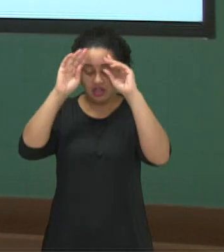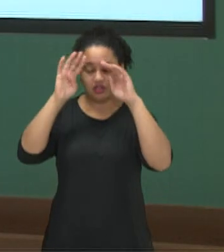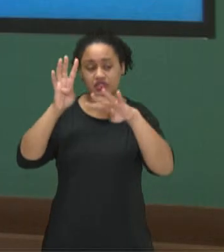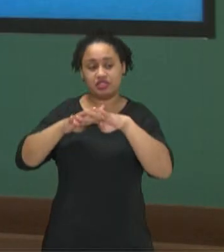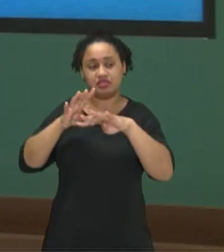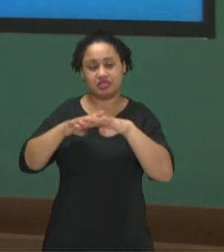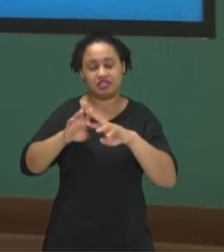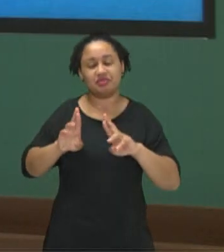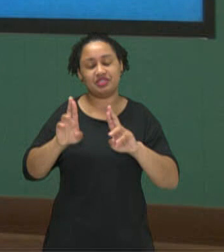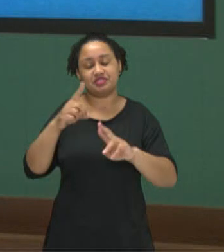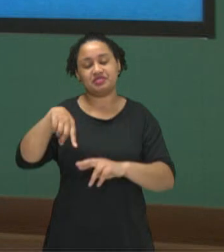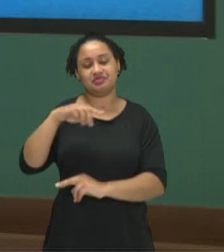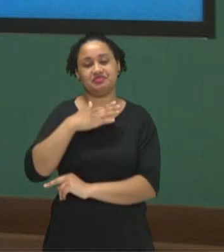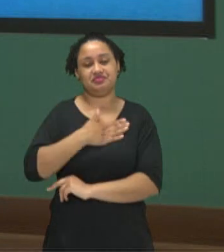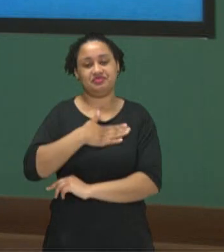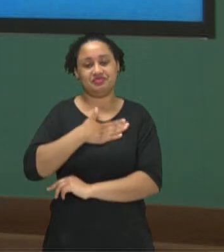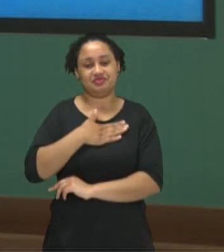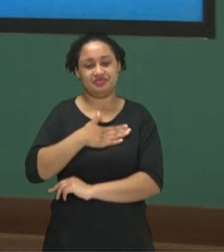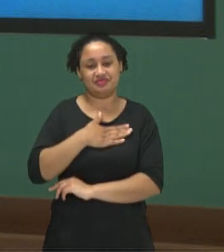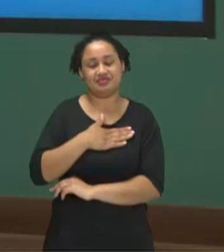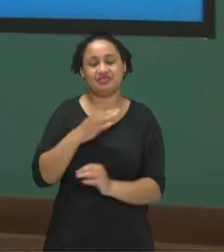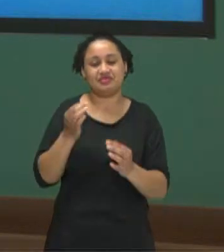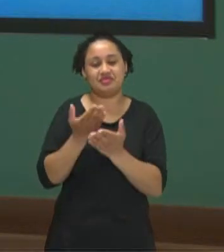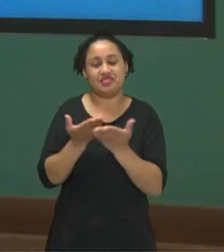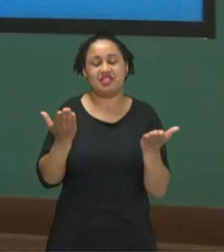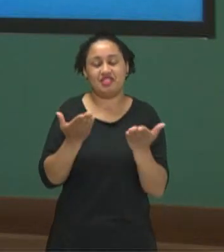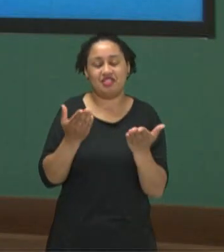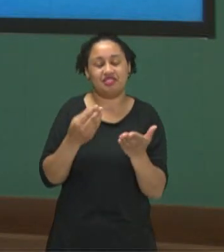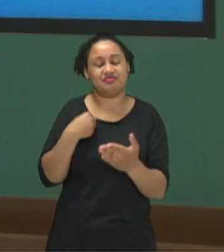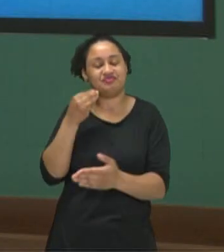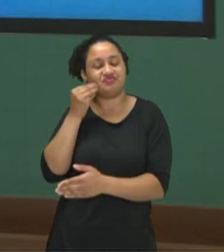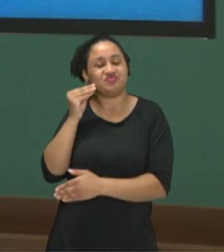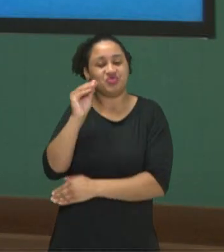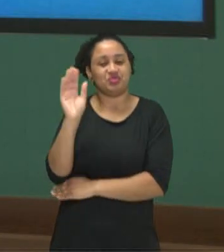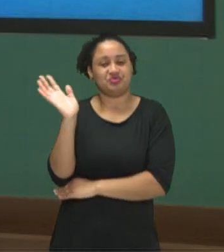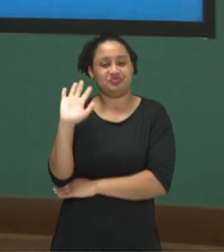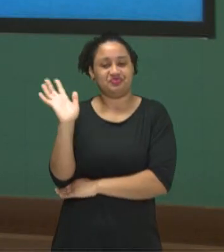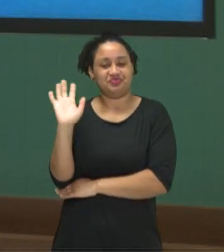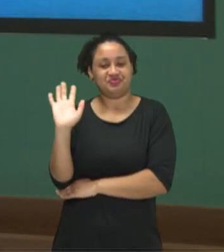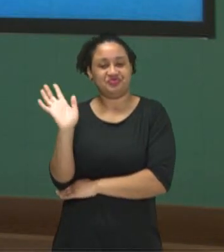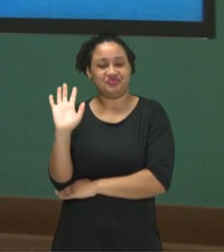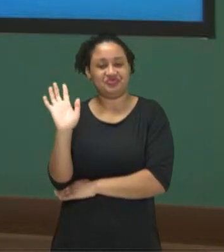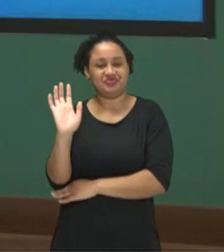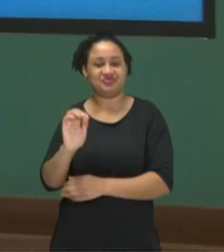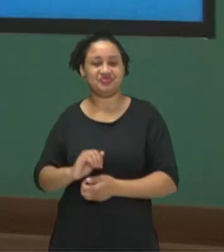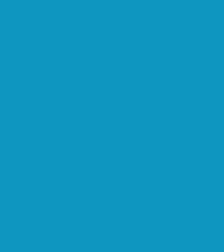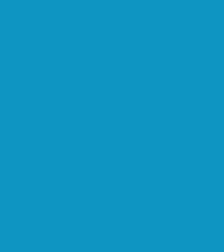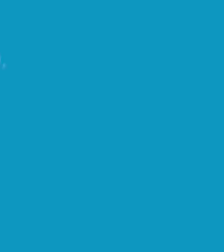Espero que vocês tenham gostado. Eu fico por aqui. Um beijo da prof e até a próxima.